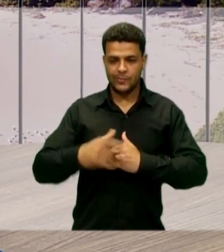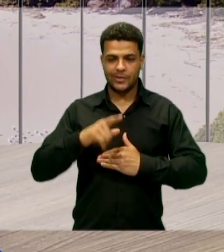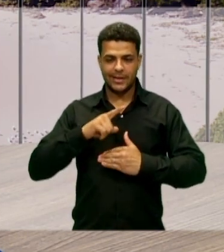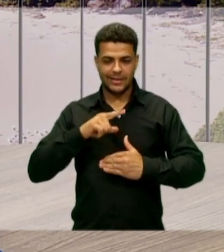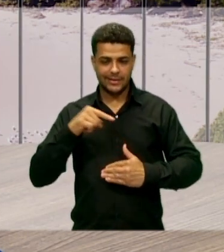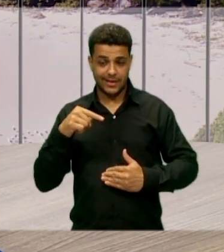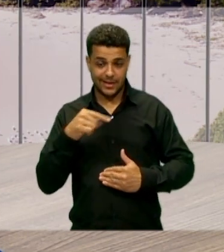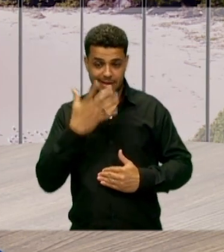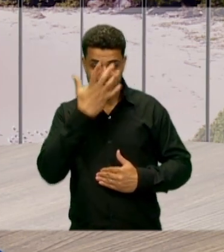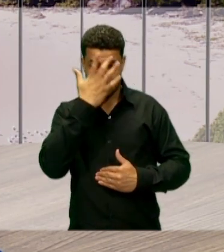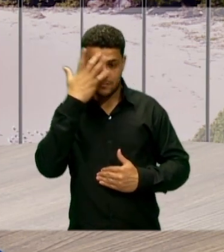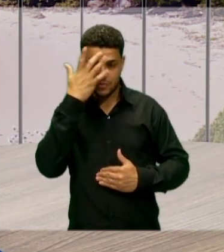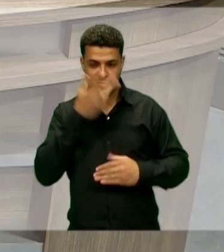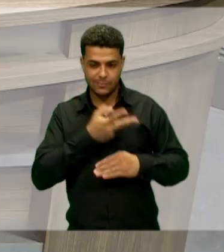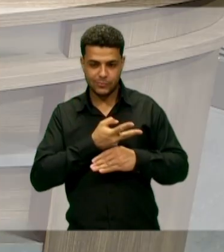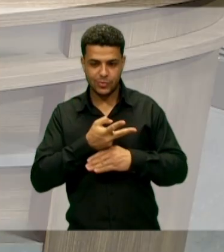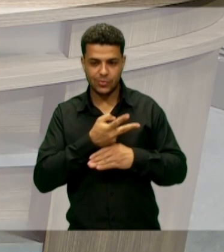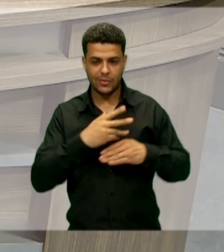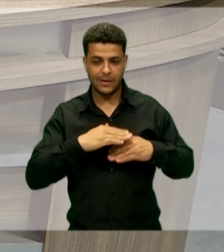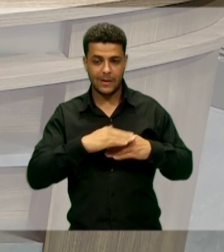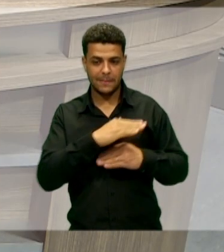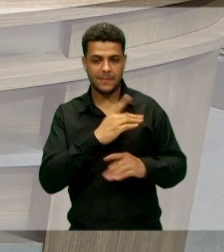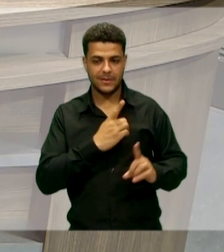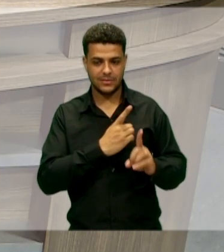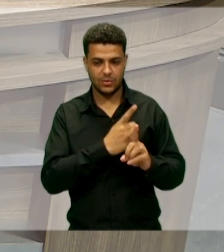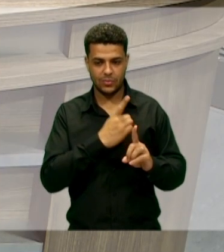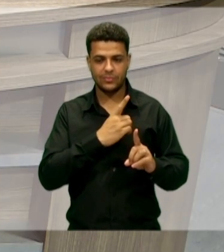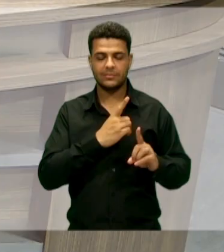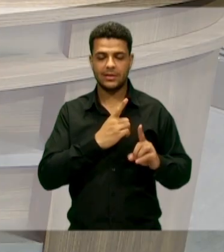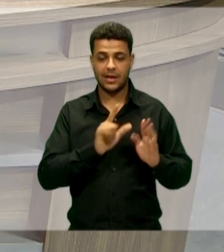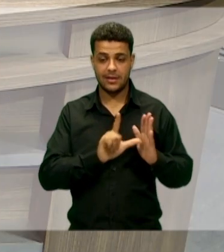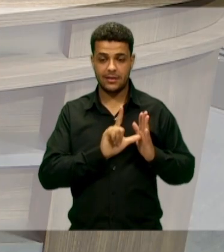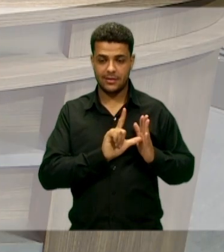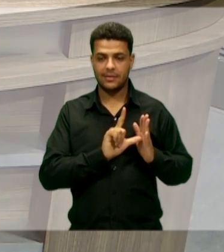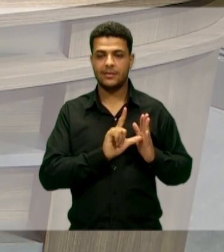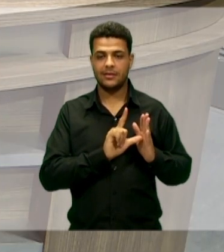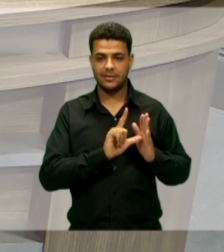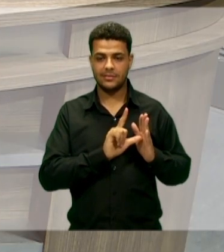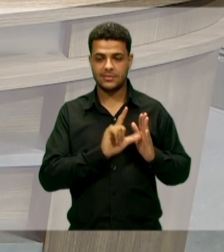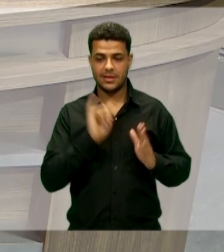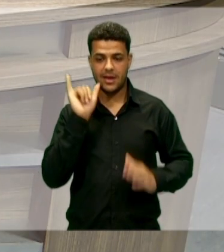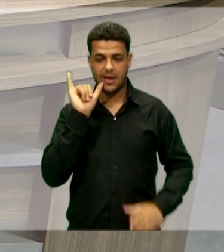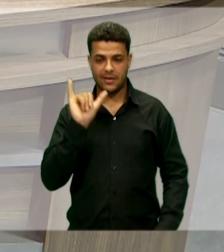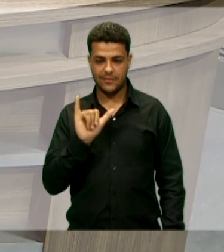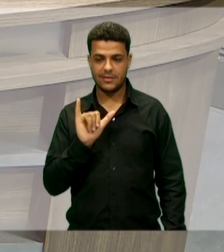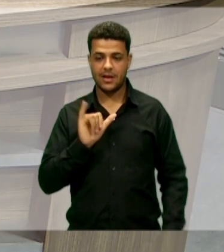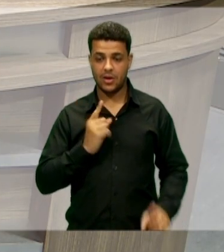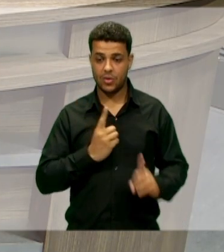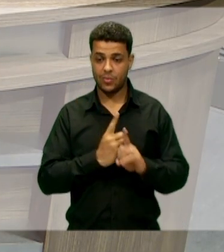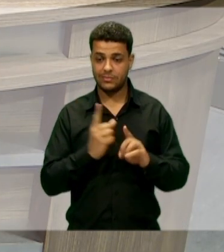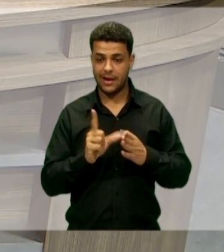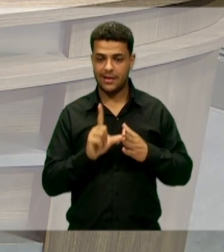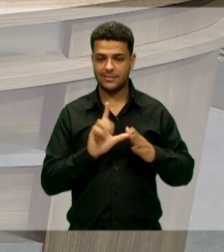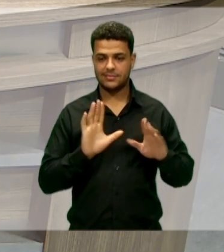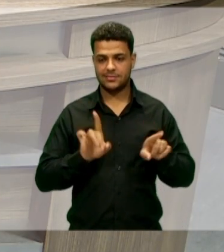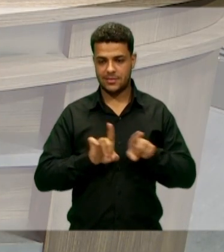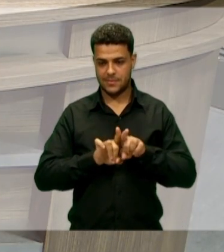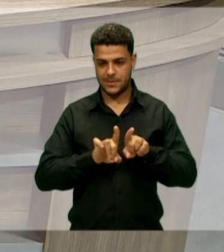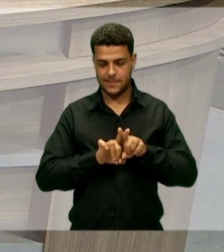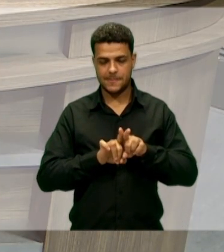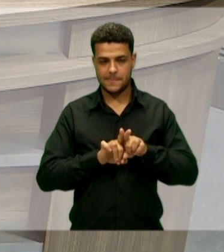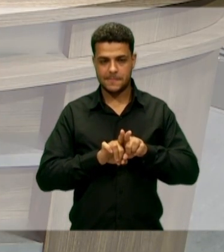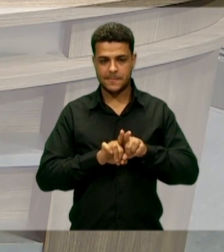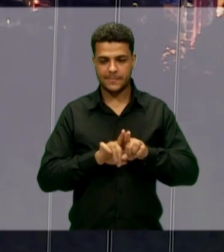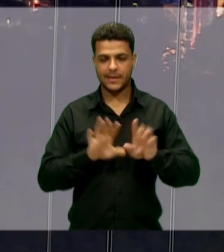levar essas pacientes a buscar mais por esse diagnóstico, a tentar se prevenir ou fazer a detecção precoce. Sabe? E por quê?